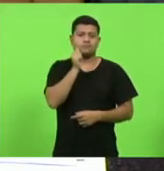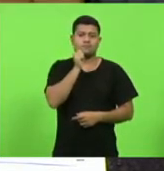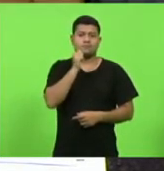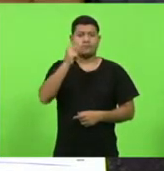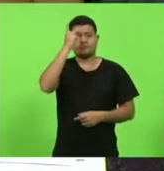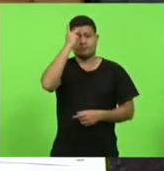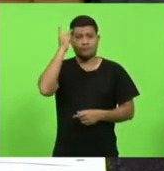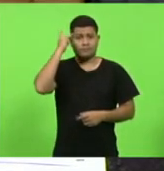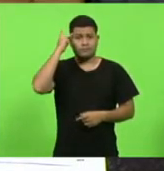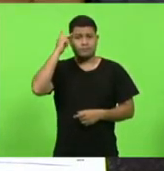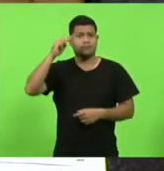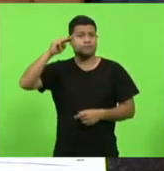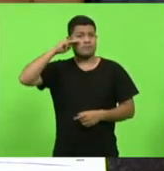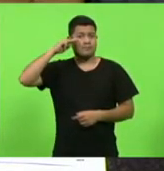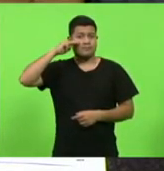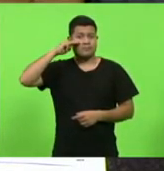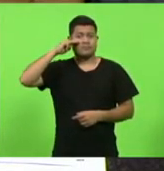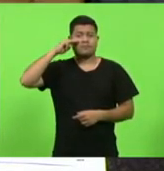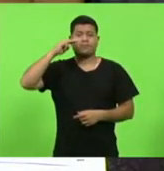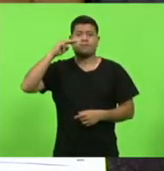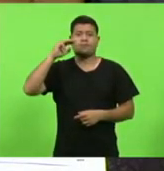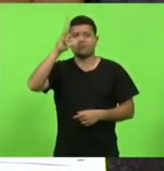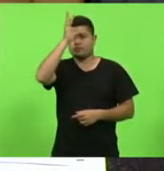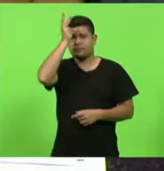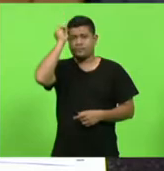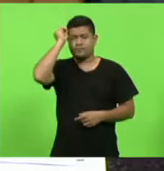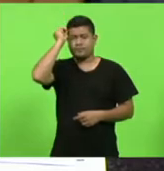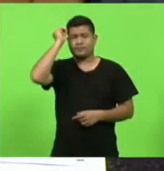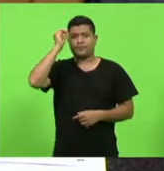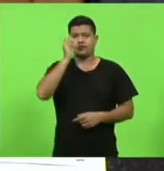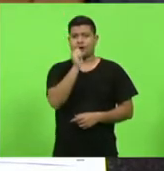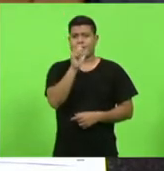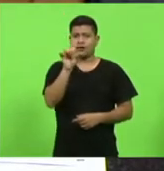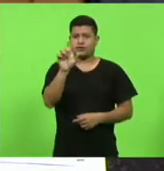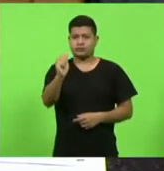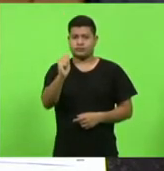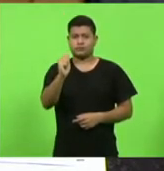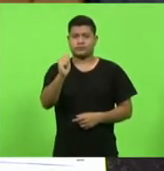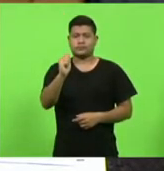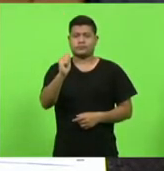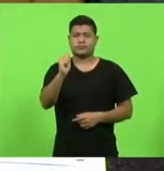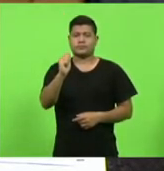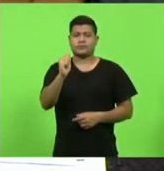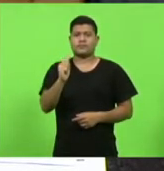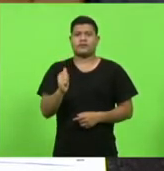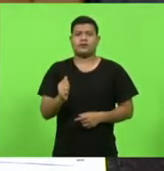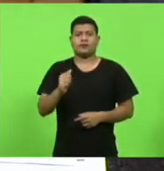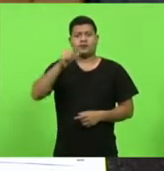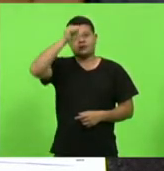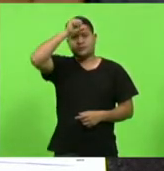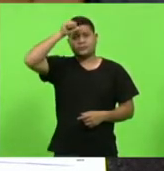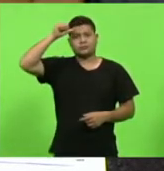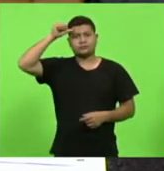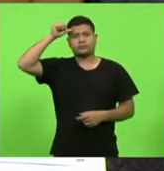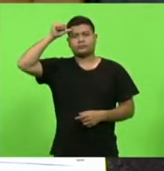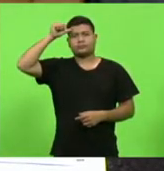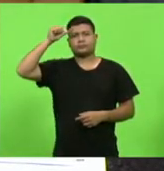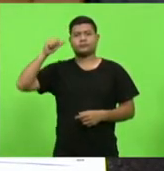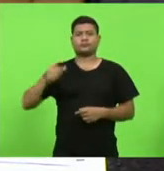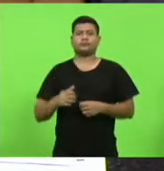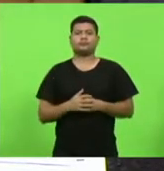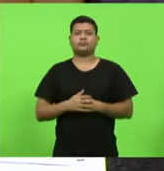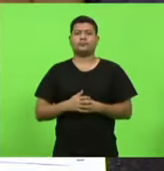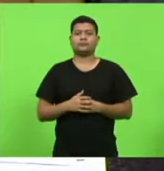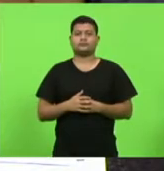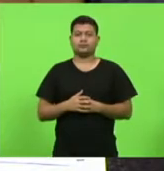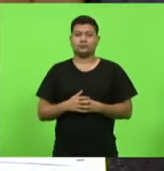Paulinha, Marlene Fengler, Luciane Carminati, Ada de Luca, Dirce Heiderschein.